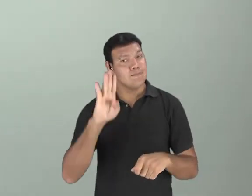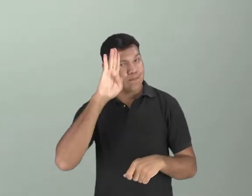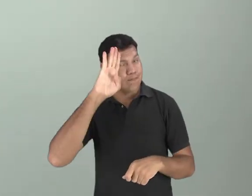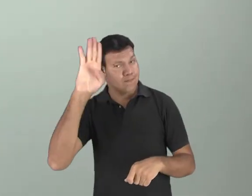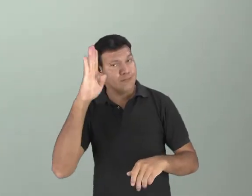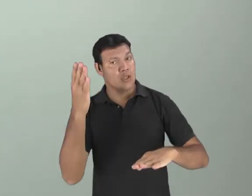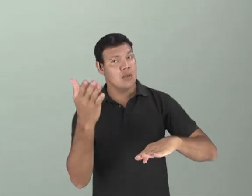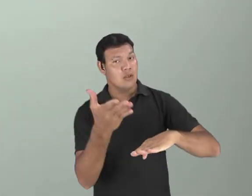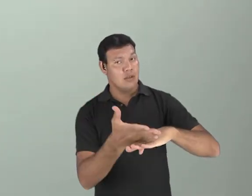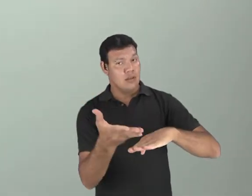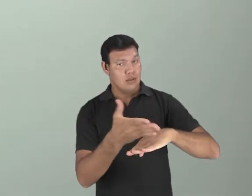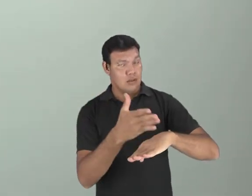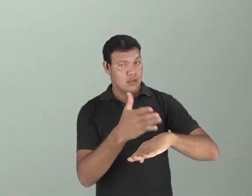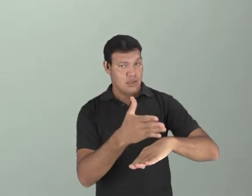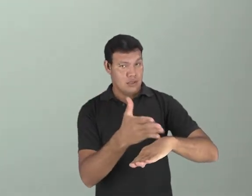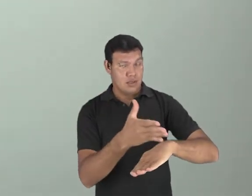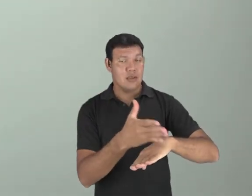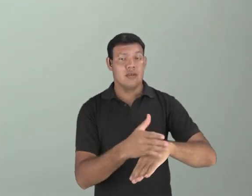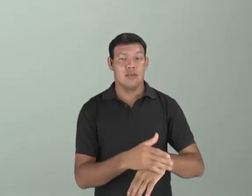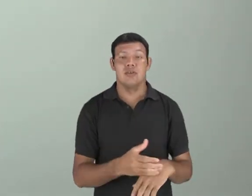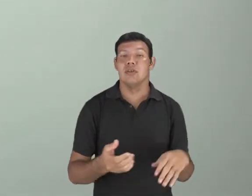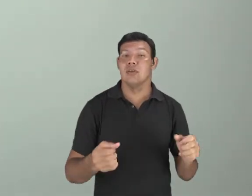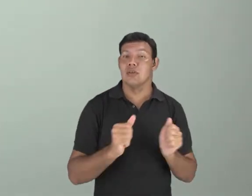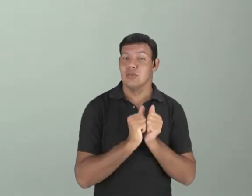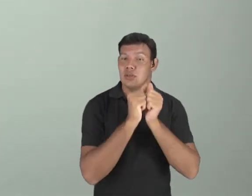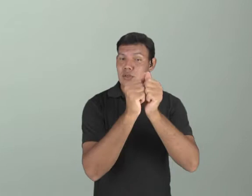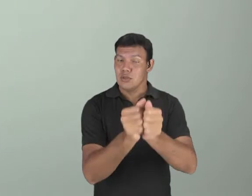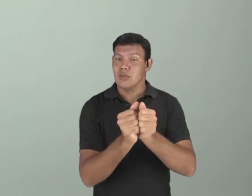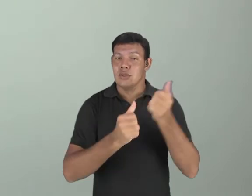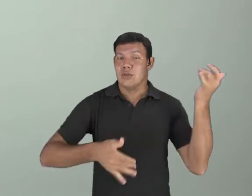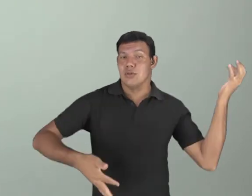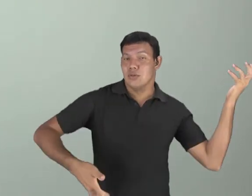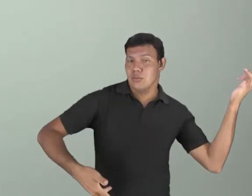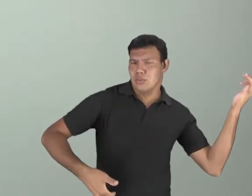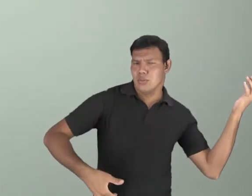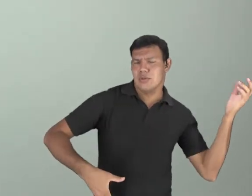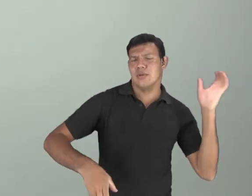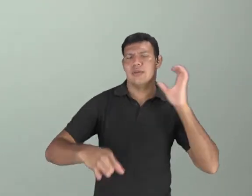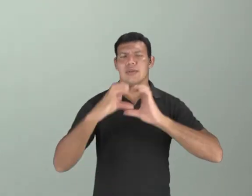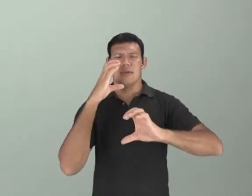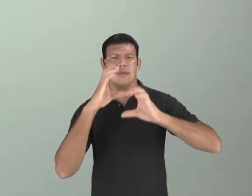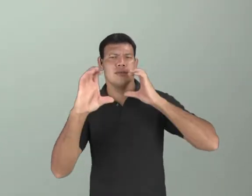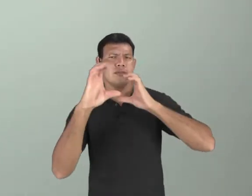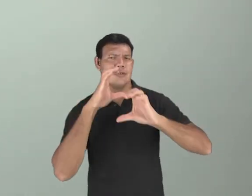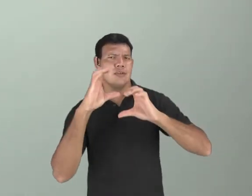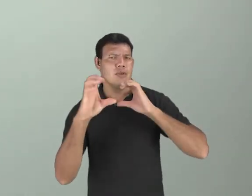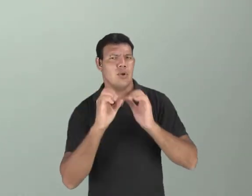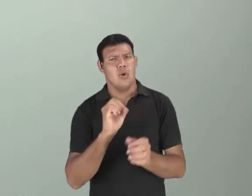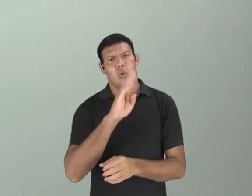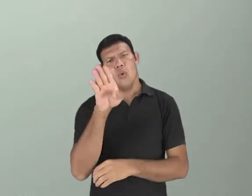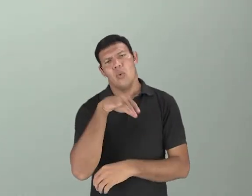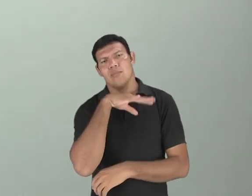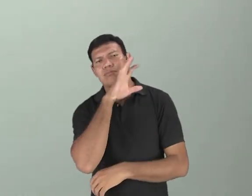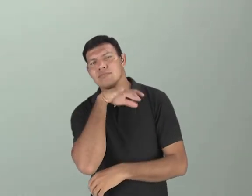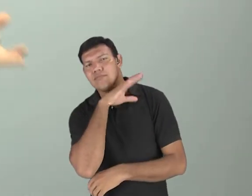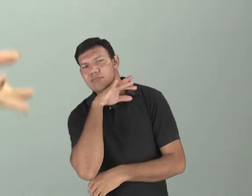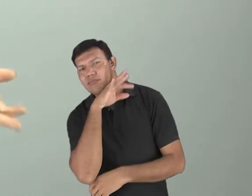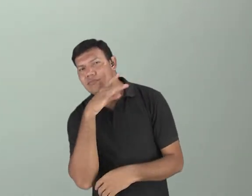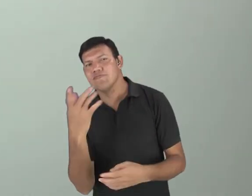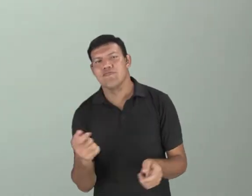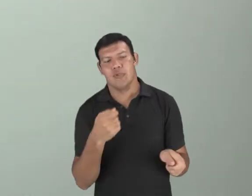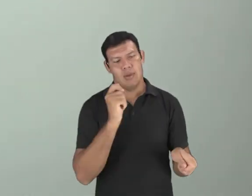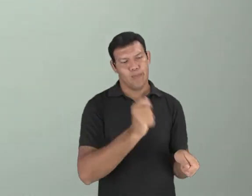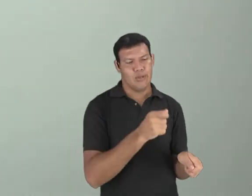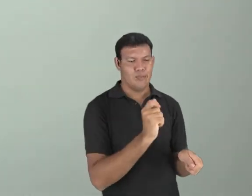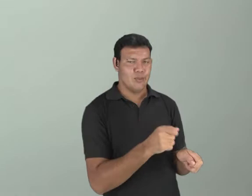posso, junto com os instrumentos, eu posso cantar, mas também posso introduzir um som de um animal, um som de uma